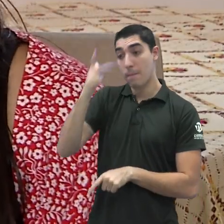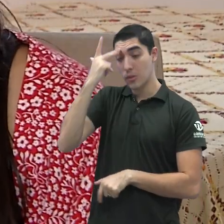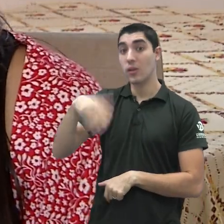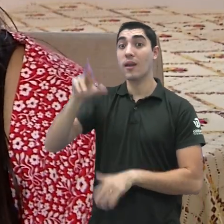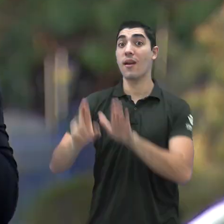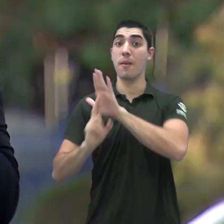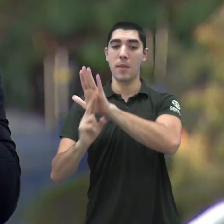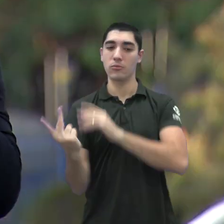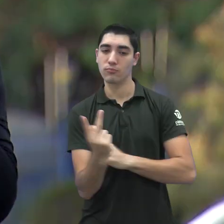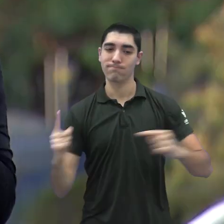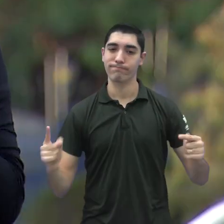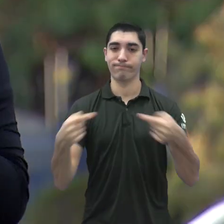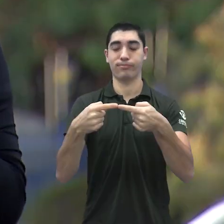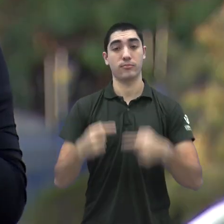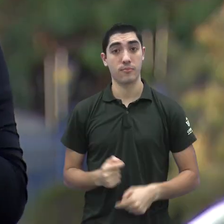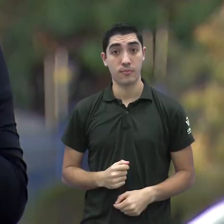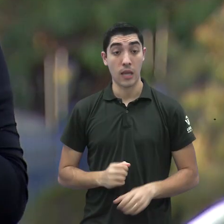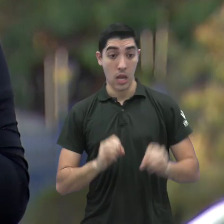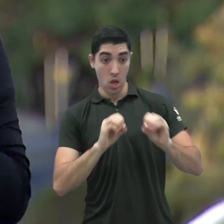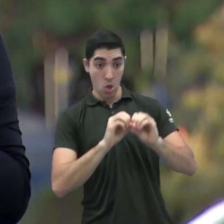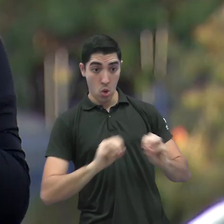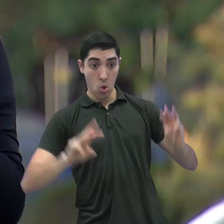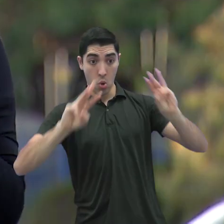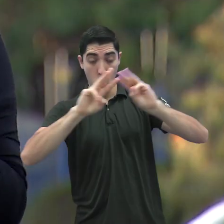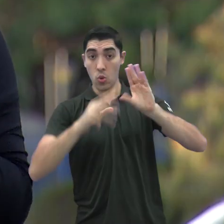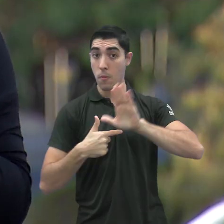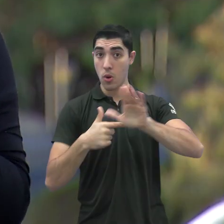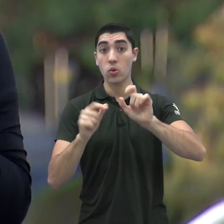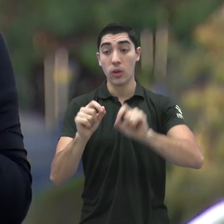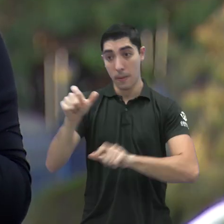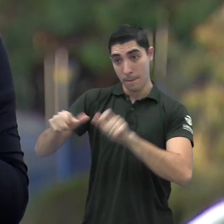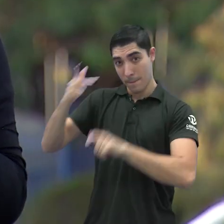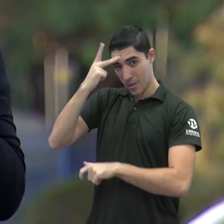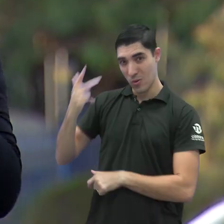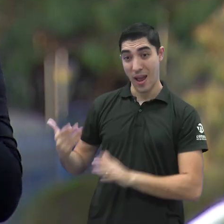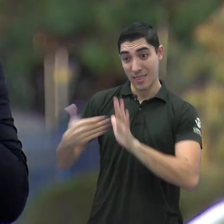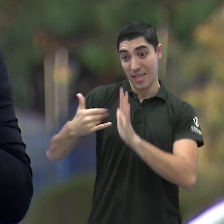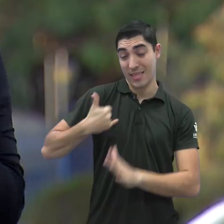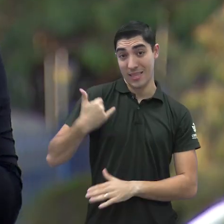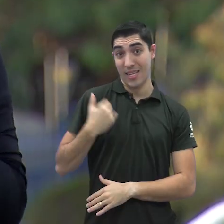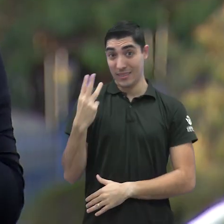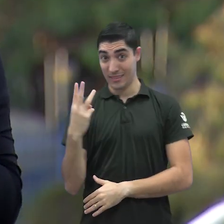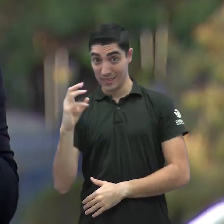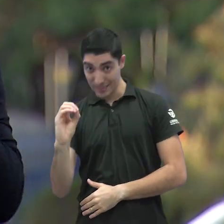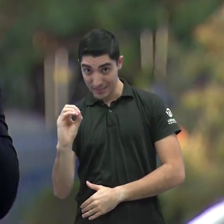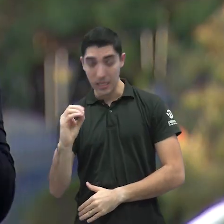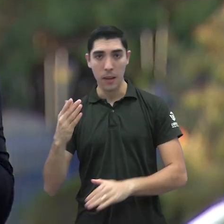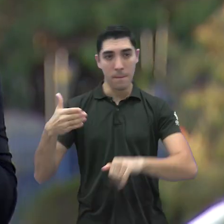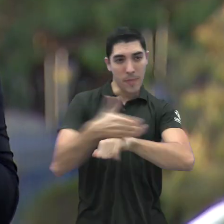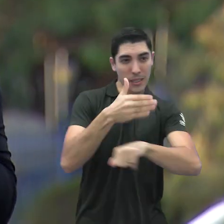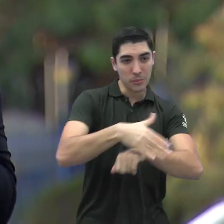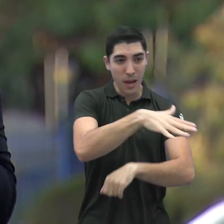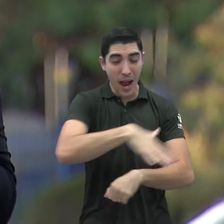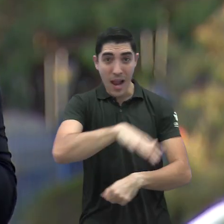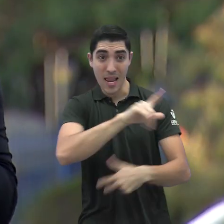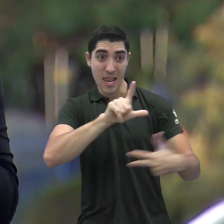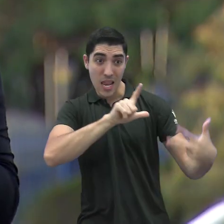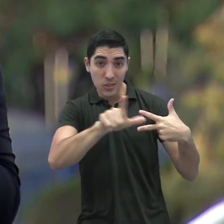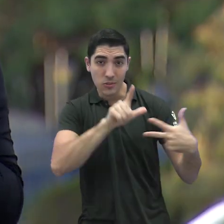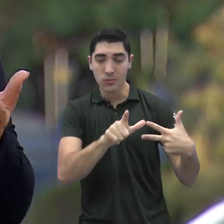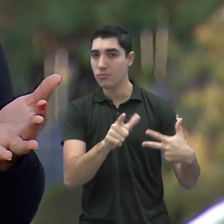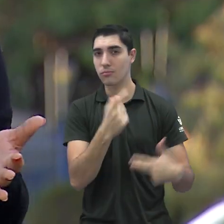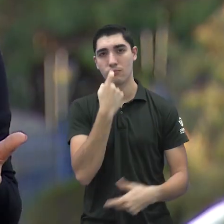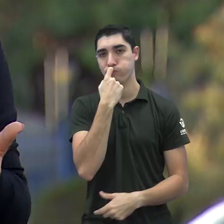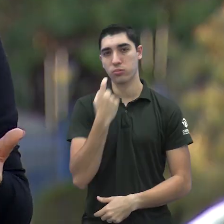lá para representá-lo. Segundo dados da ONU, pessoas até 30 anos ocupam menos de 2% de cargos legislativos no